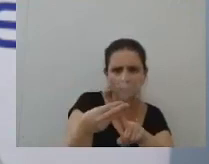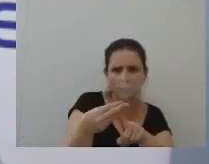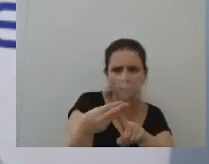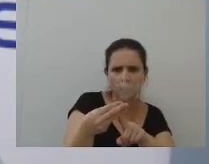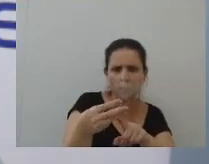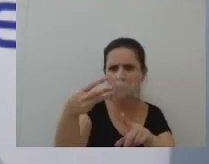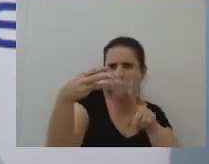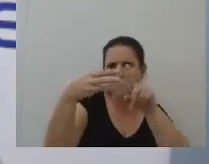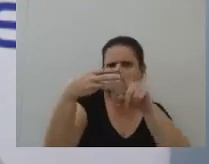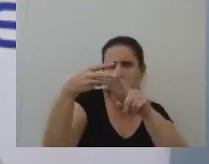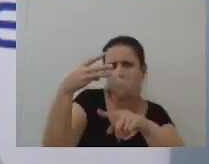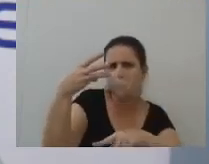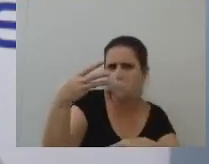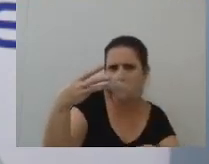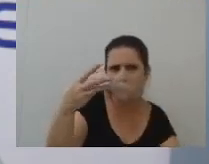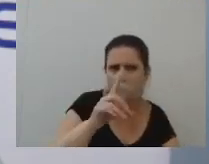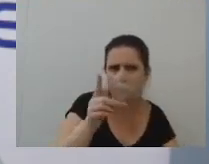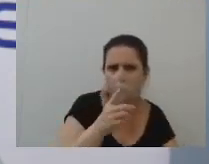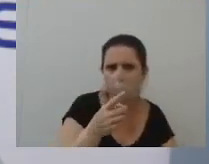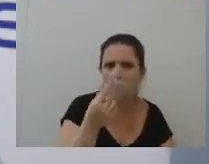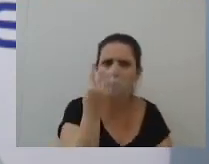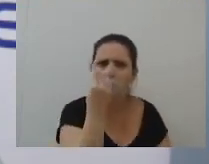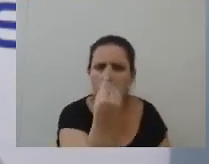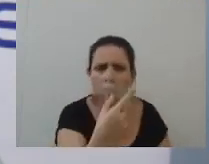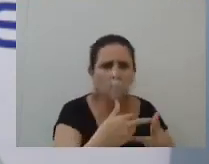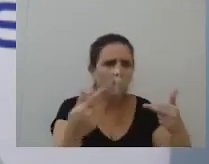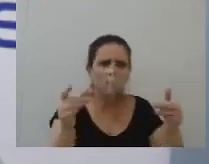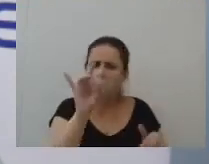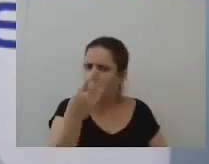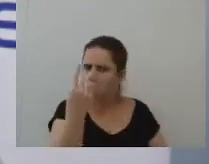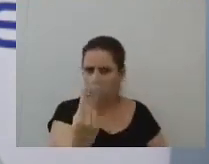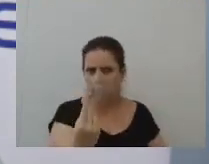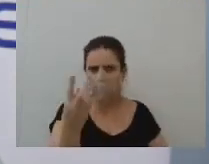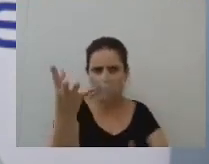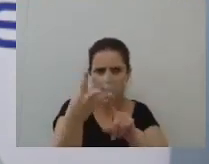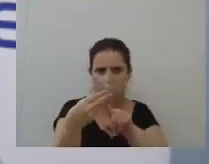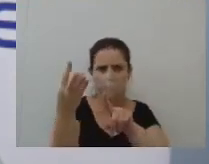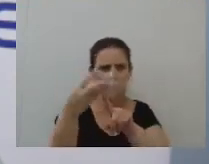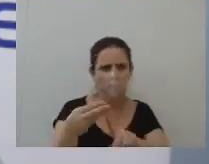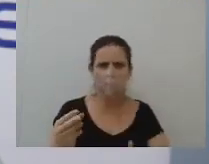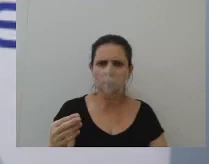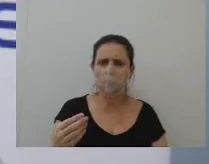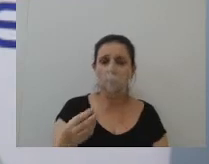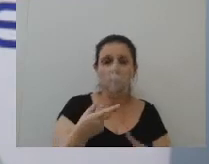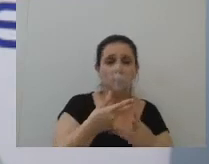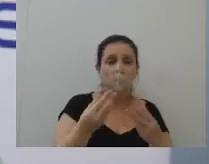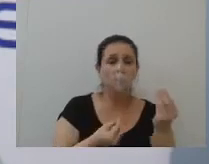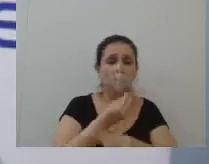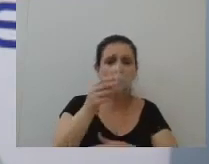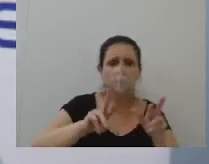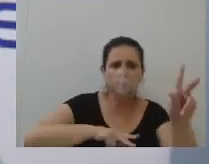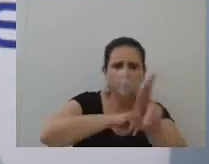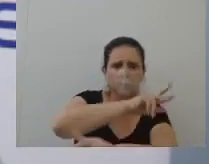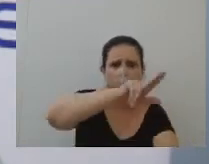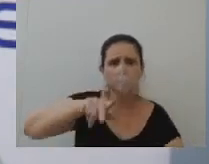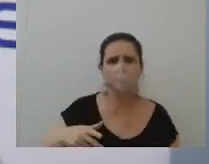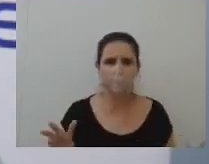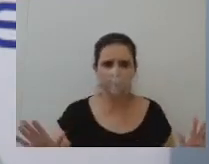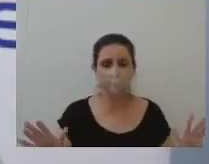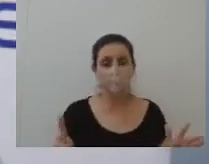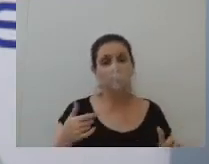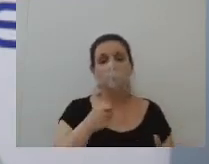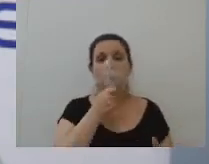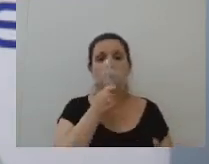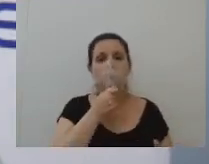3 partes, nem 10, nem 1000, é uma coisa só. São formas diferentes. Claro que a gente não tem ainda uma